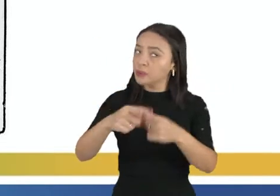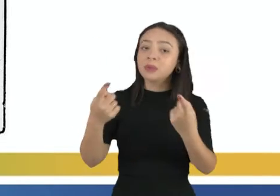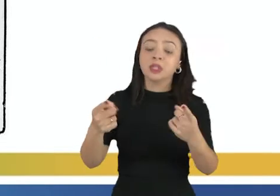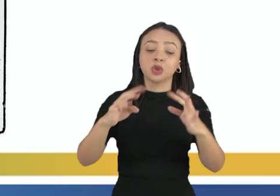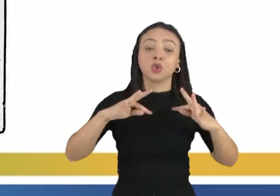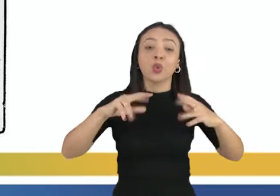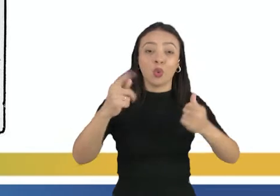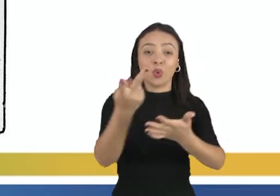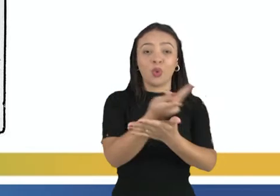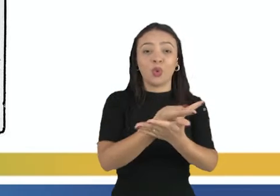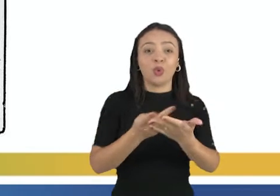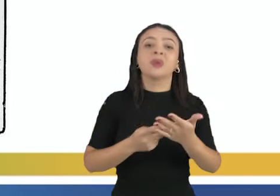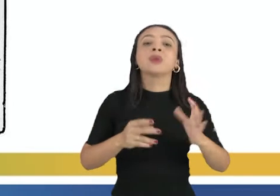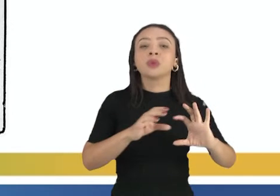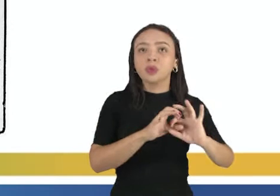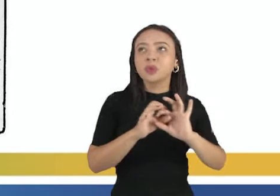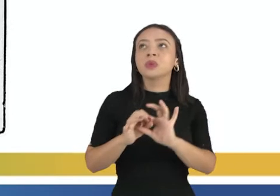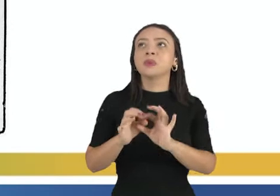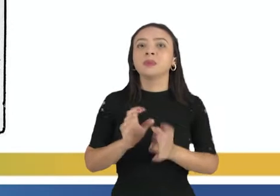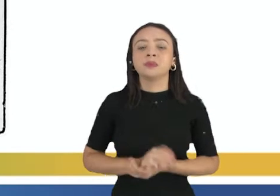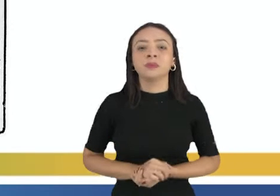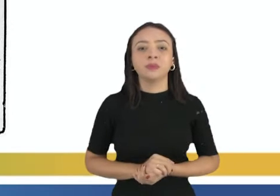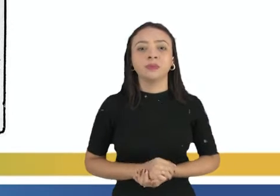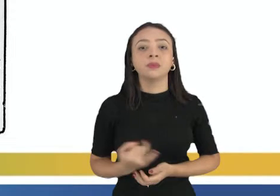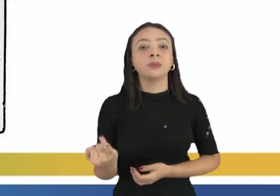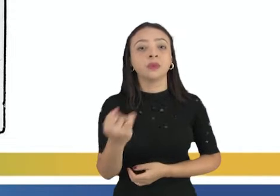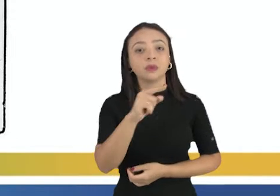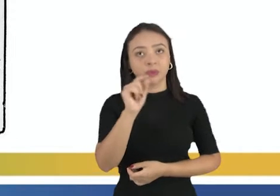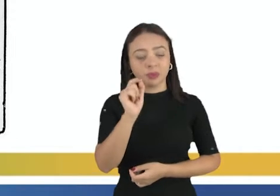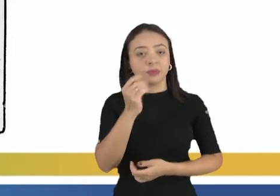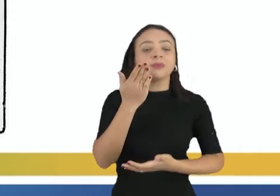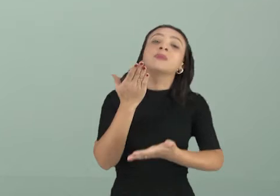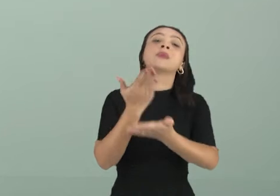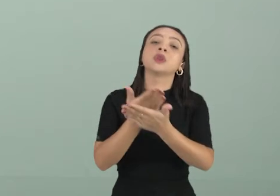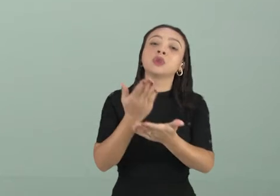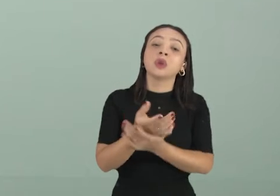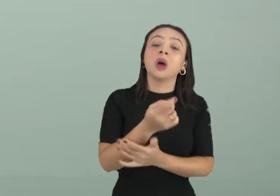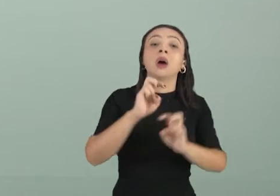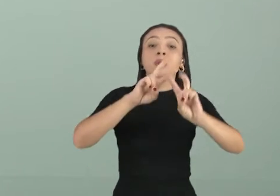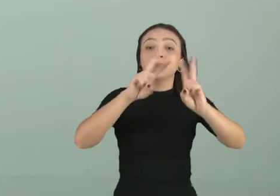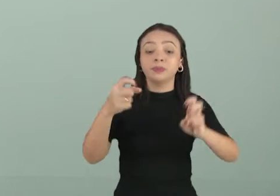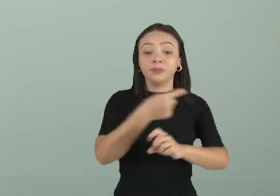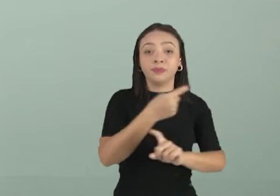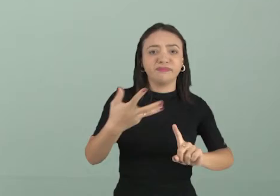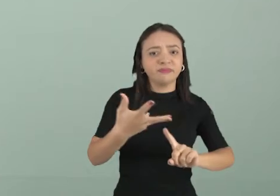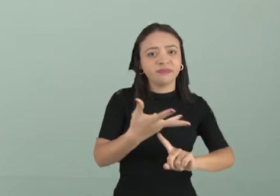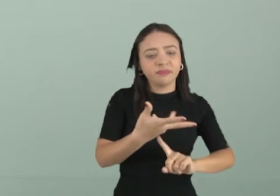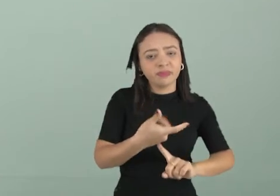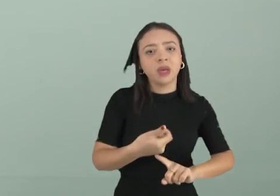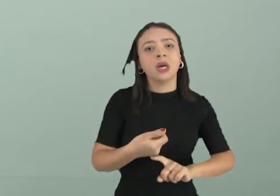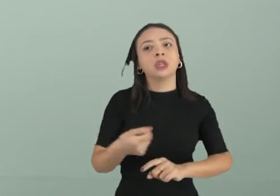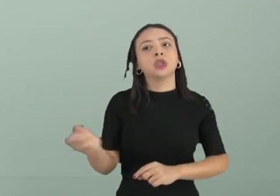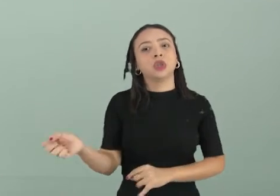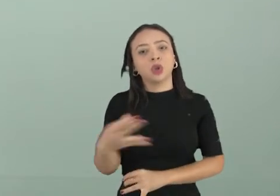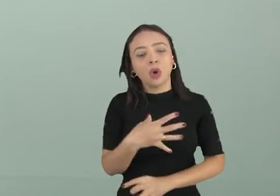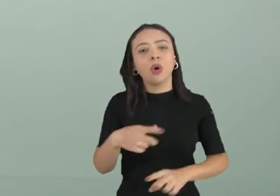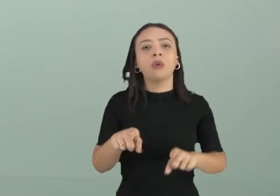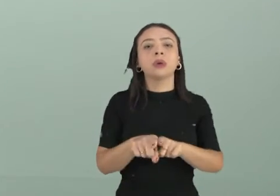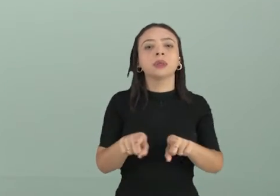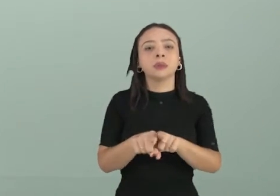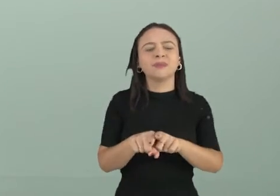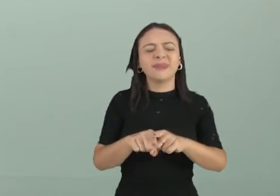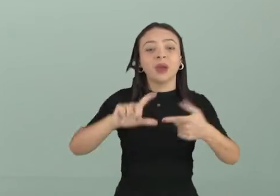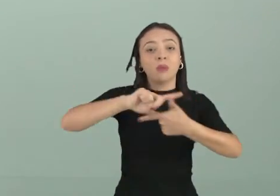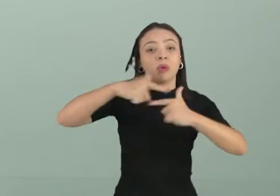arte como um todo. É muito importante você estudar sobre a Semana de Arte Moderna, o modernismo, para o Enem.